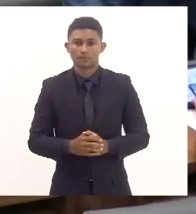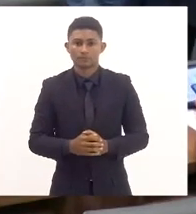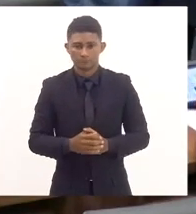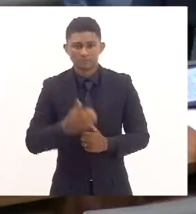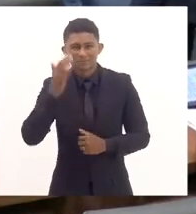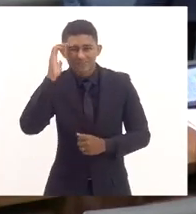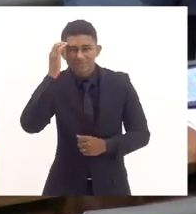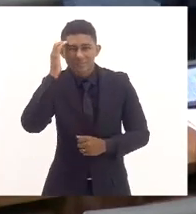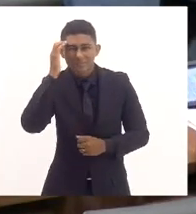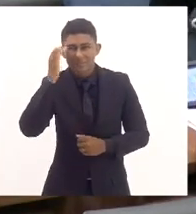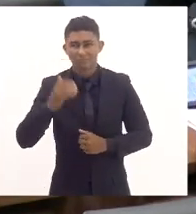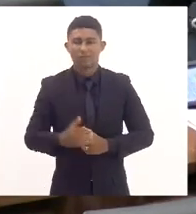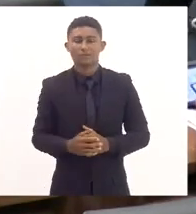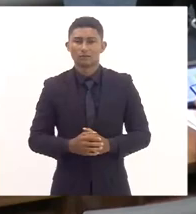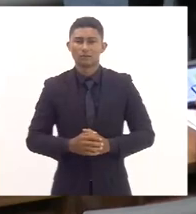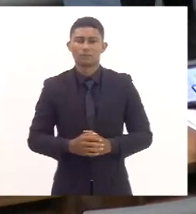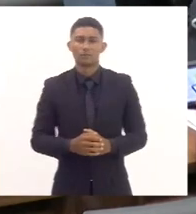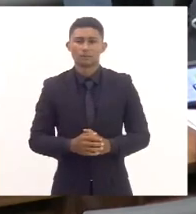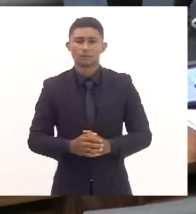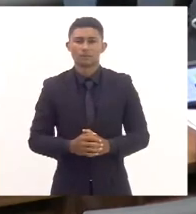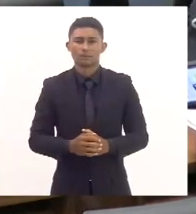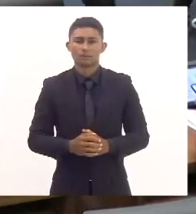Ah entendeu